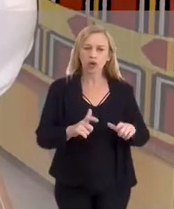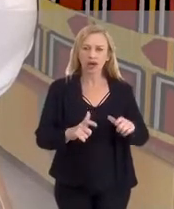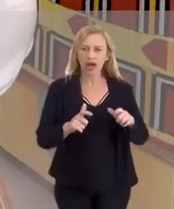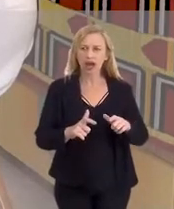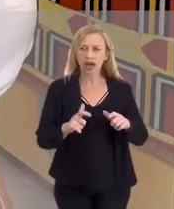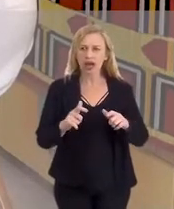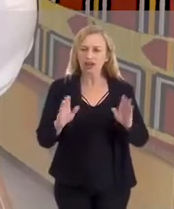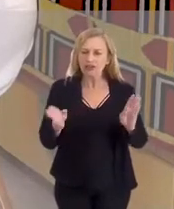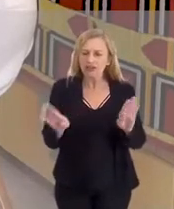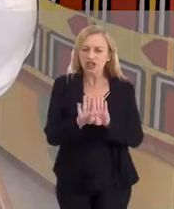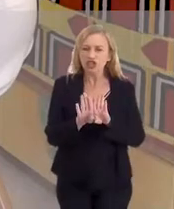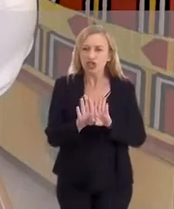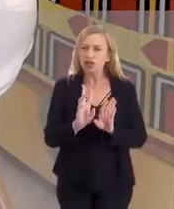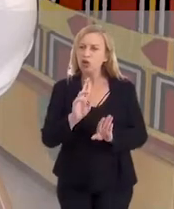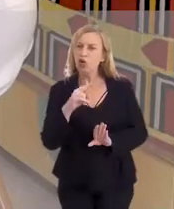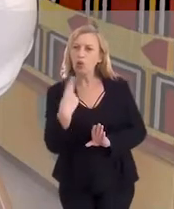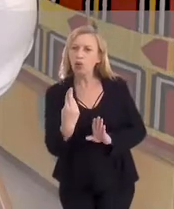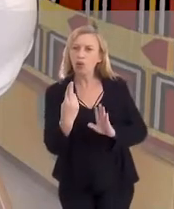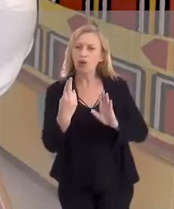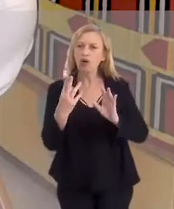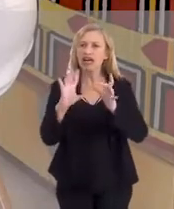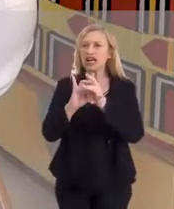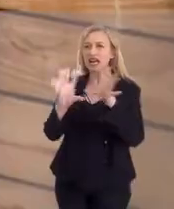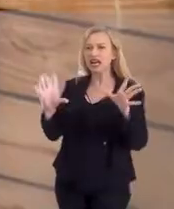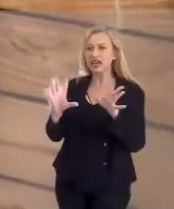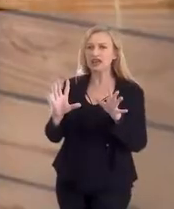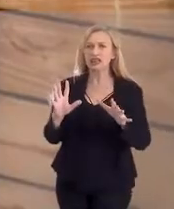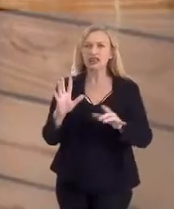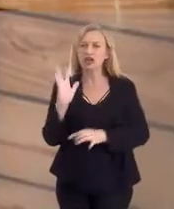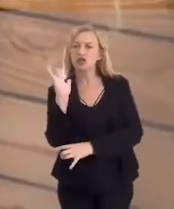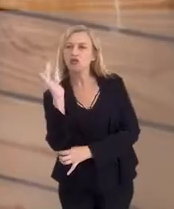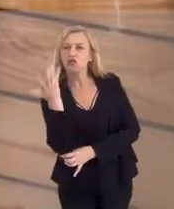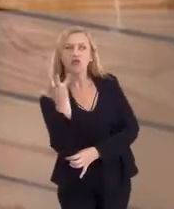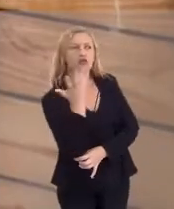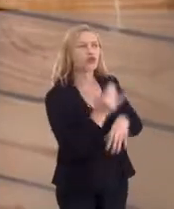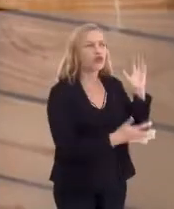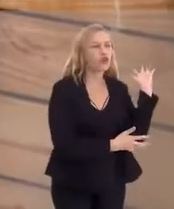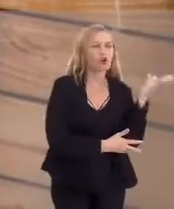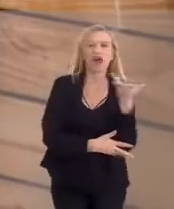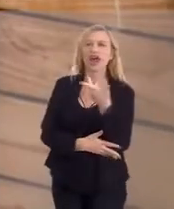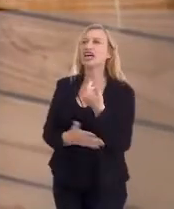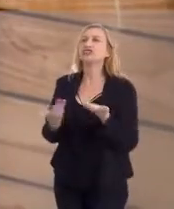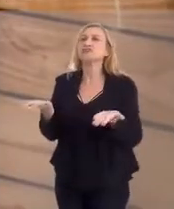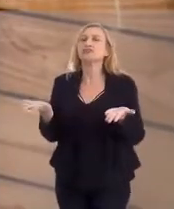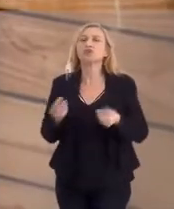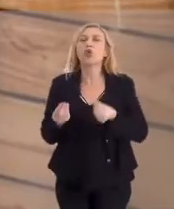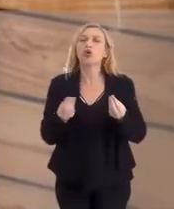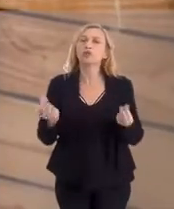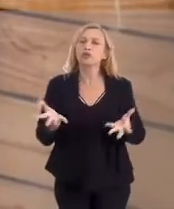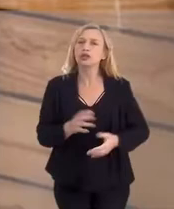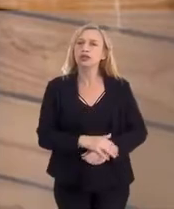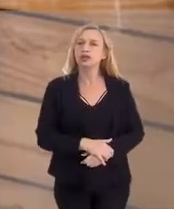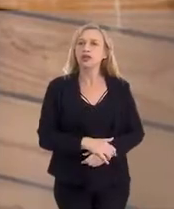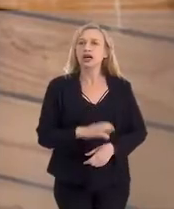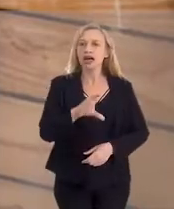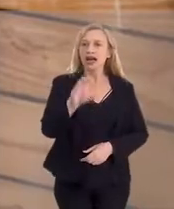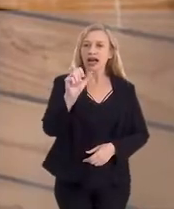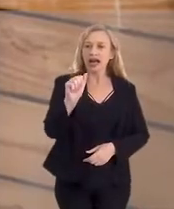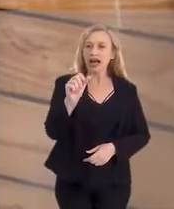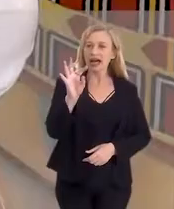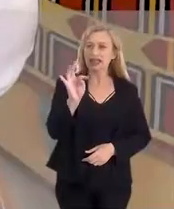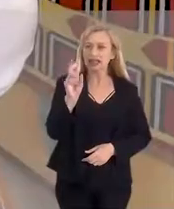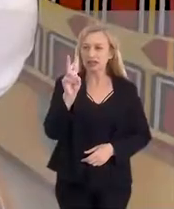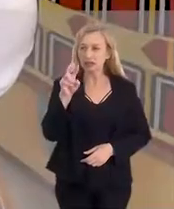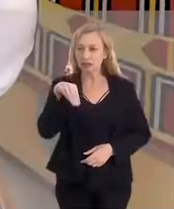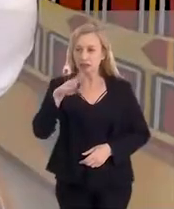em lugares fechados ou são em lugares abertos, como florestas, coisas assim?